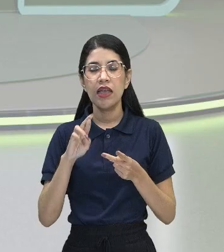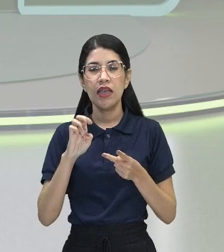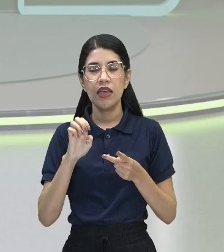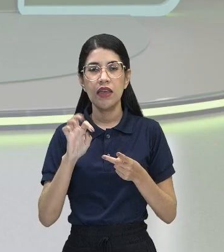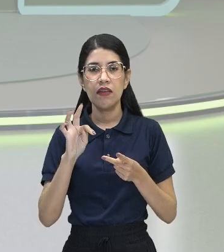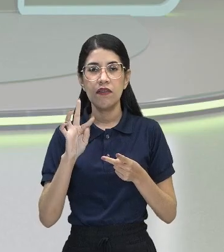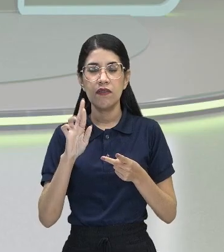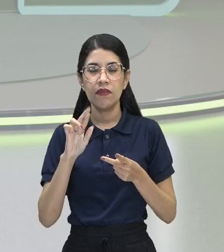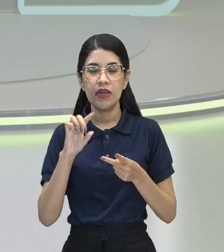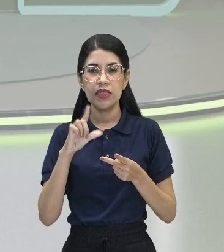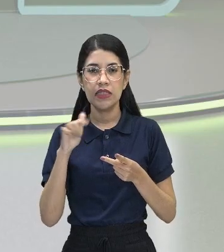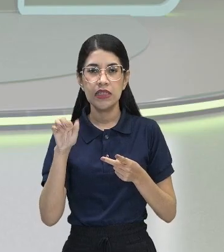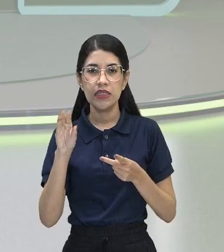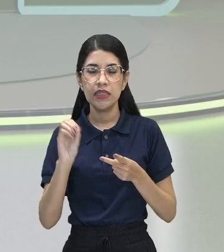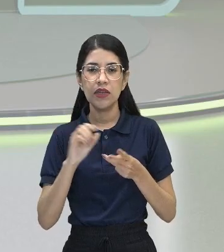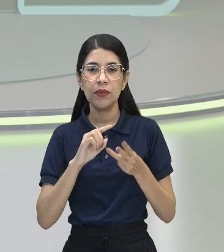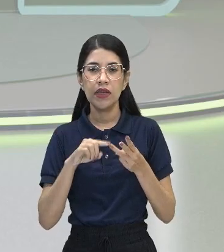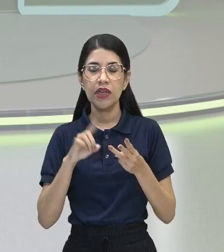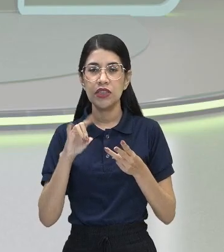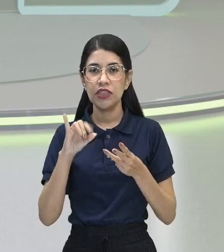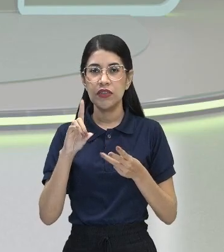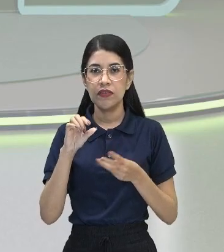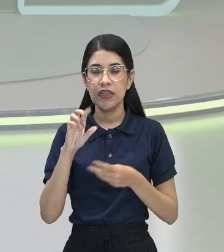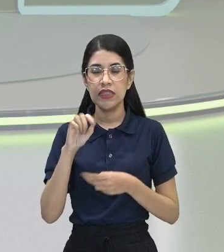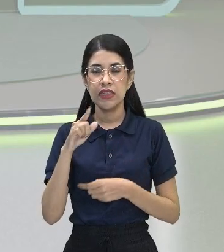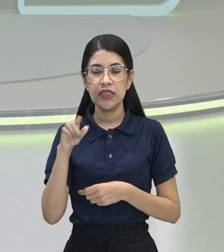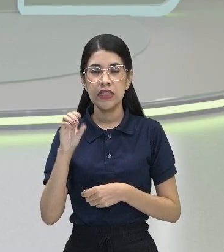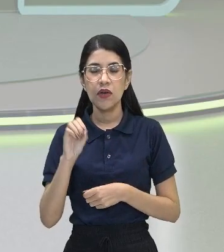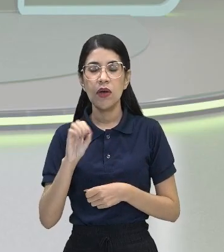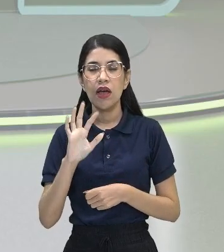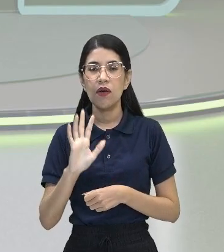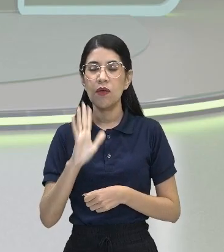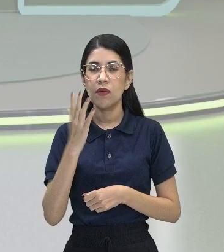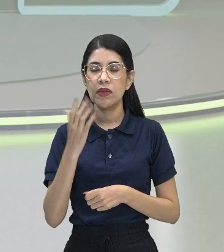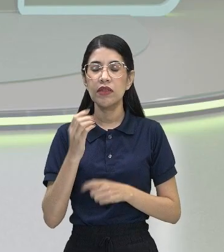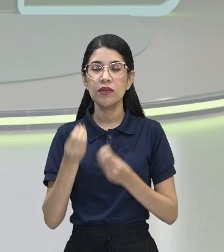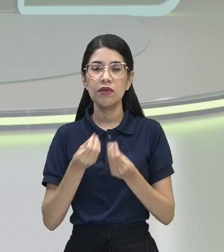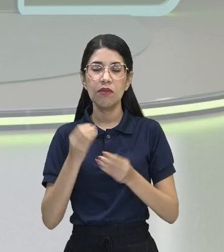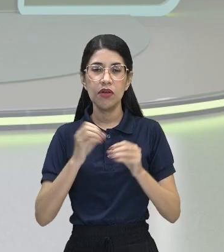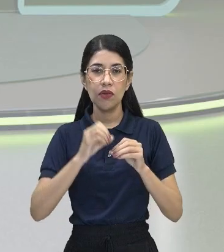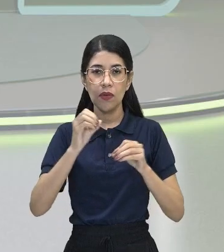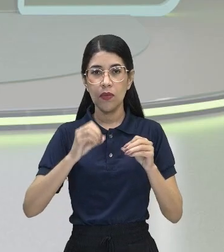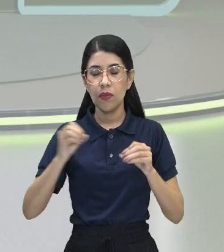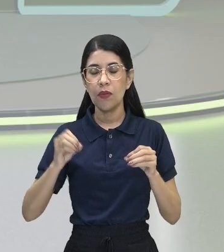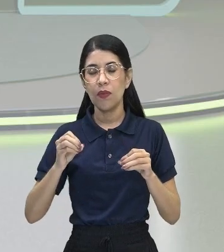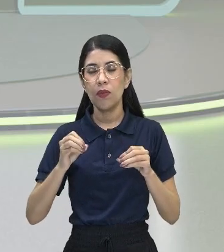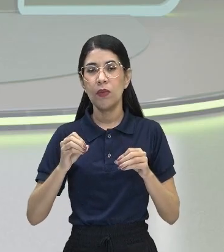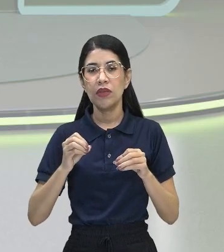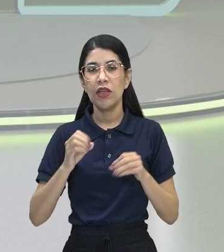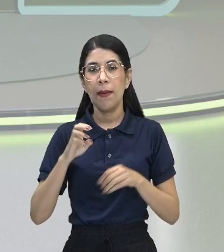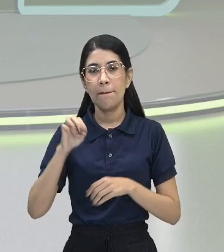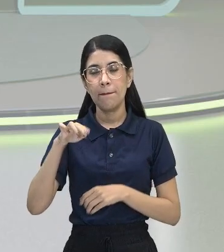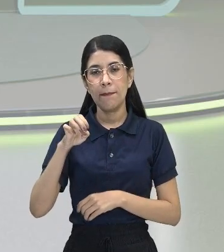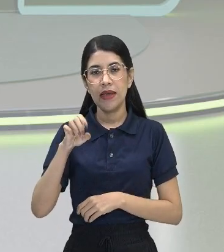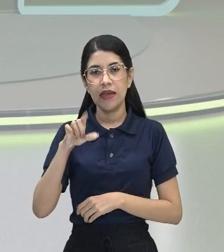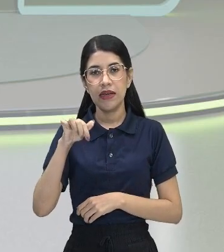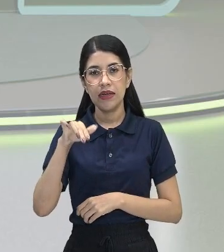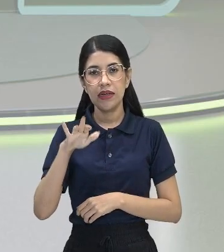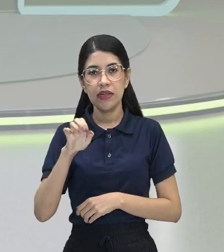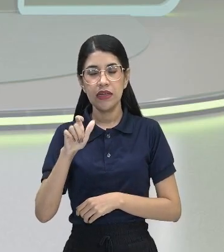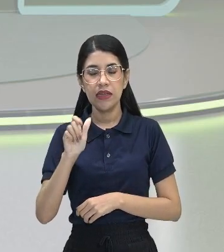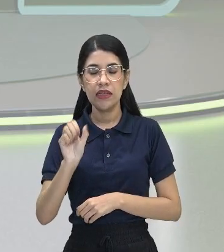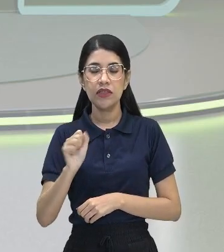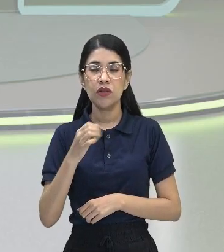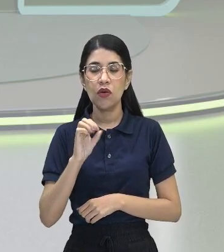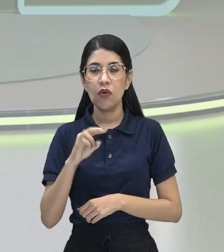fenômenos ondulatórios que ocorrem em ondas mecânicas ou eletromagnéticas. O que a gente quer dizer? Existem outros fenômenos